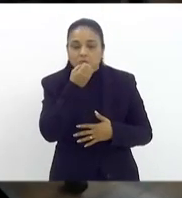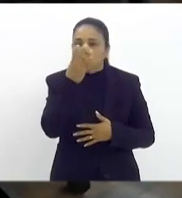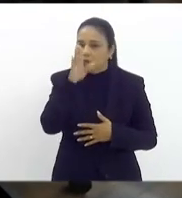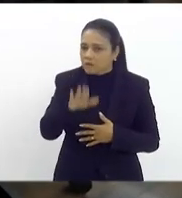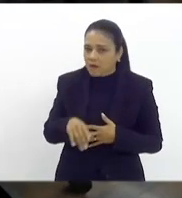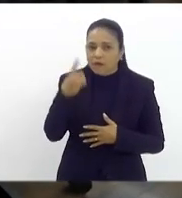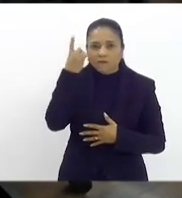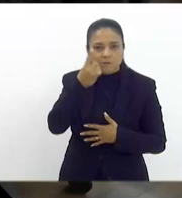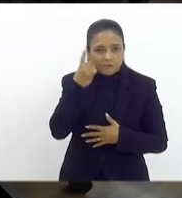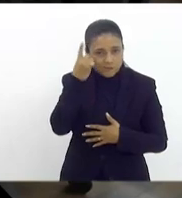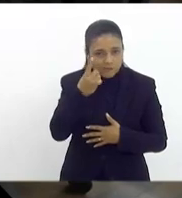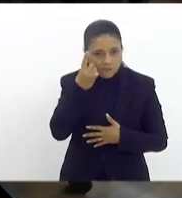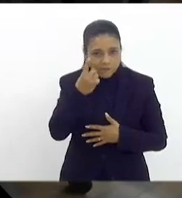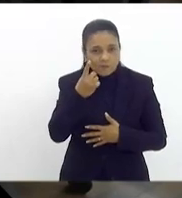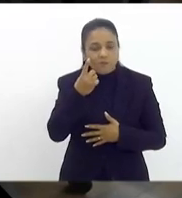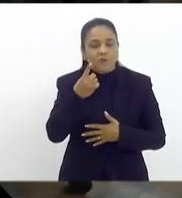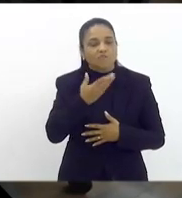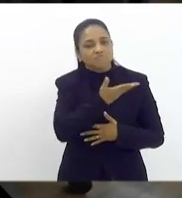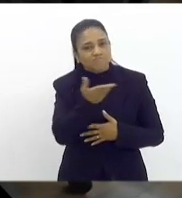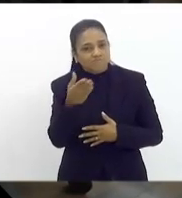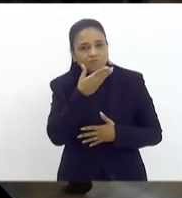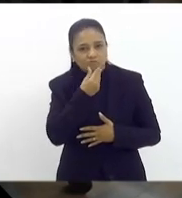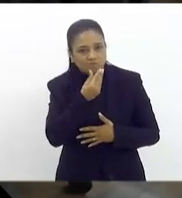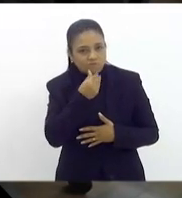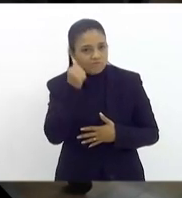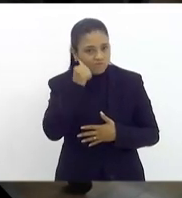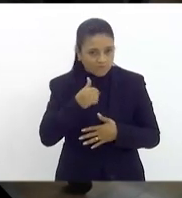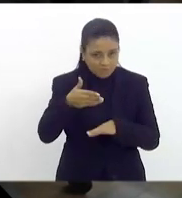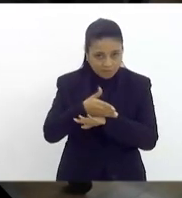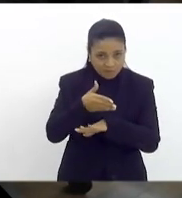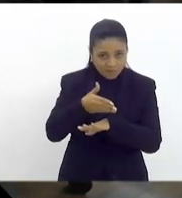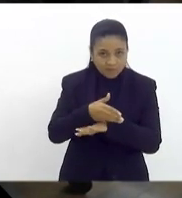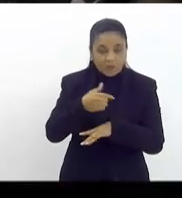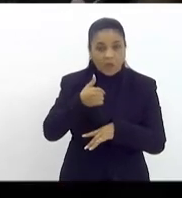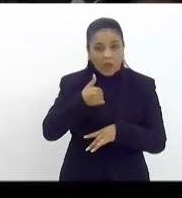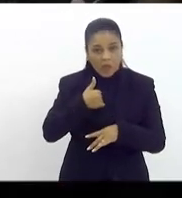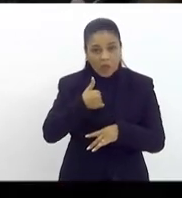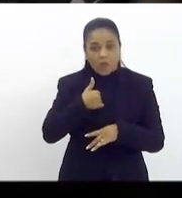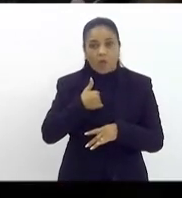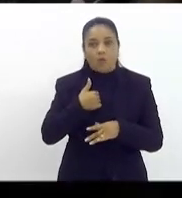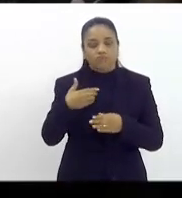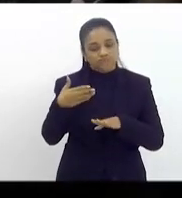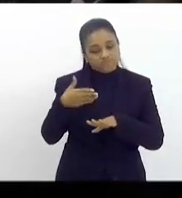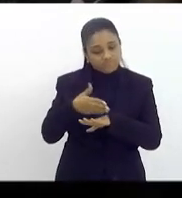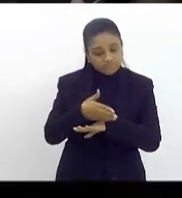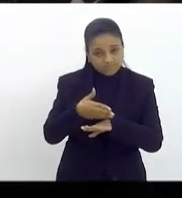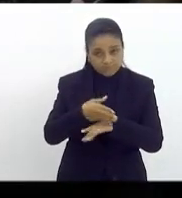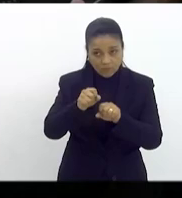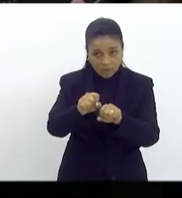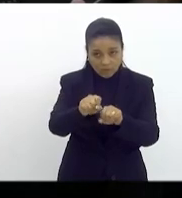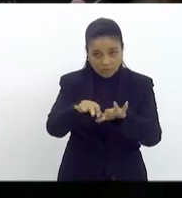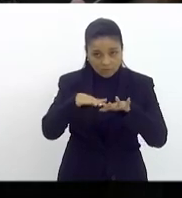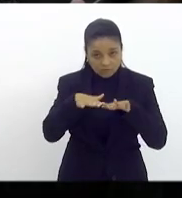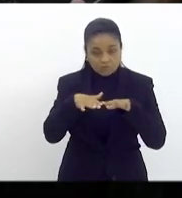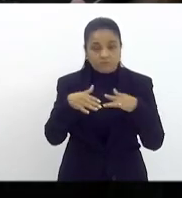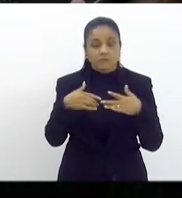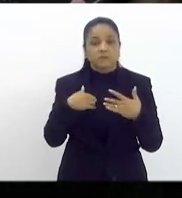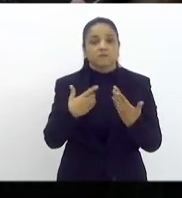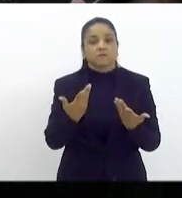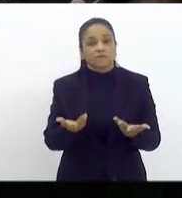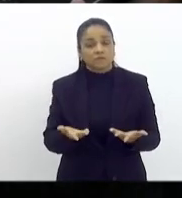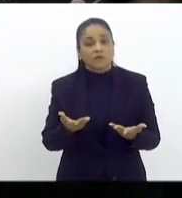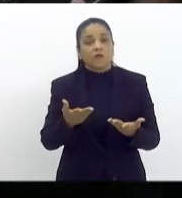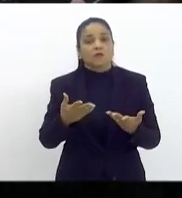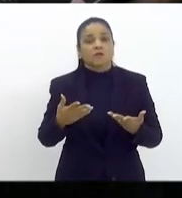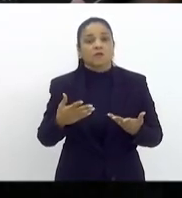deputados, senhoras e senhores aqui presentes. Estou comparecendo a esta audiência, Excelência,